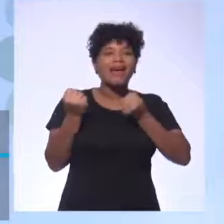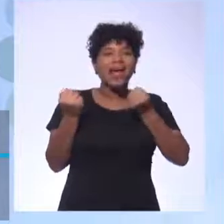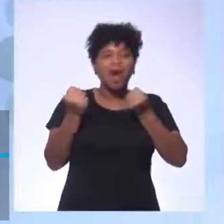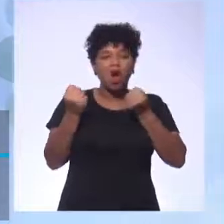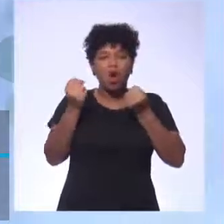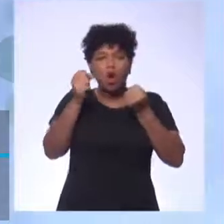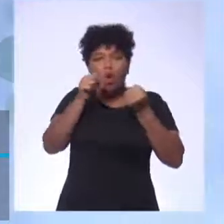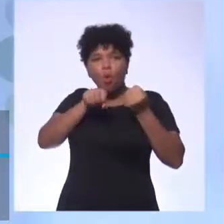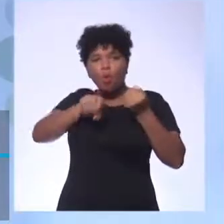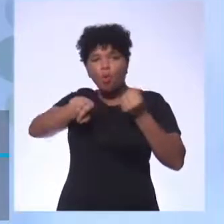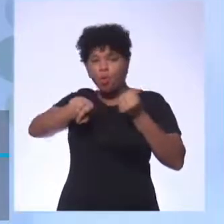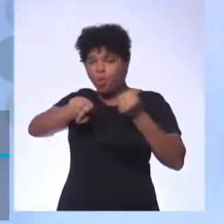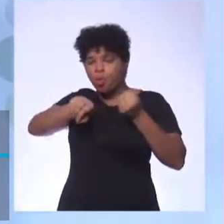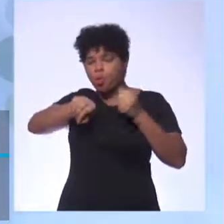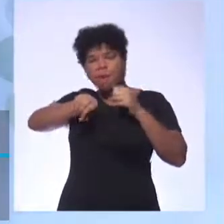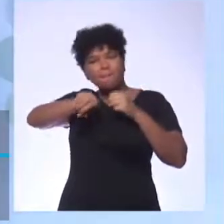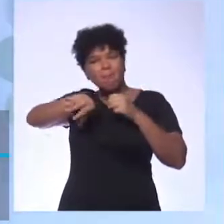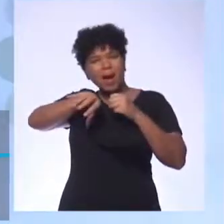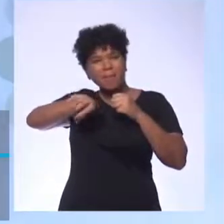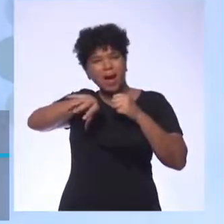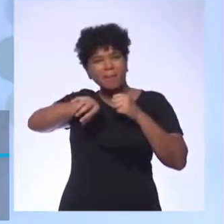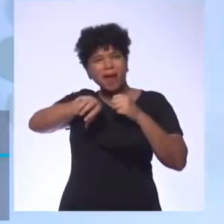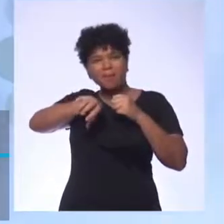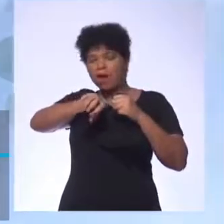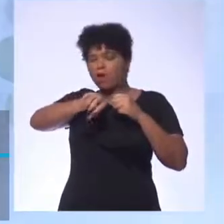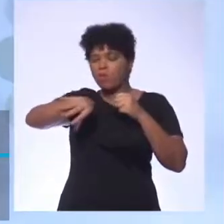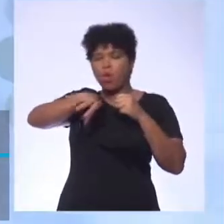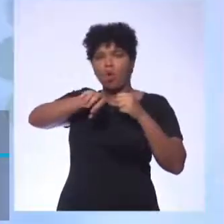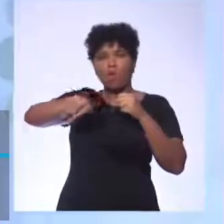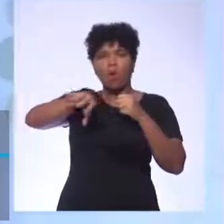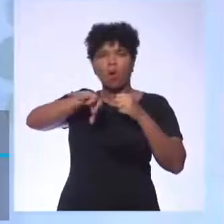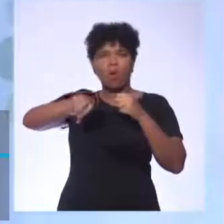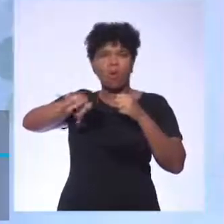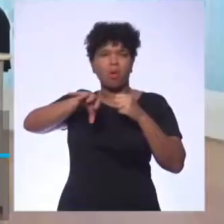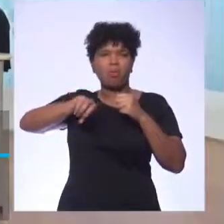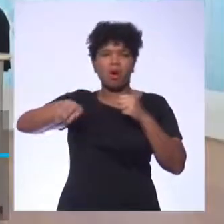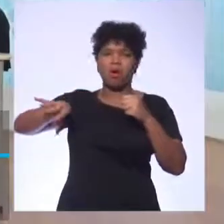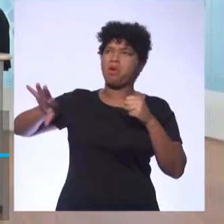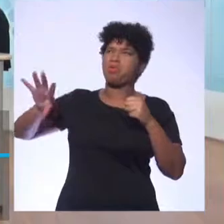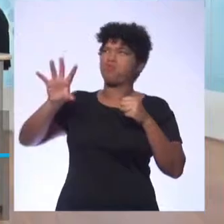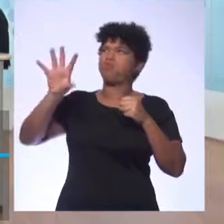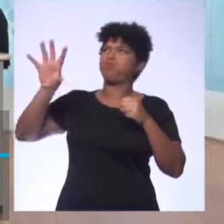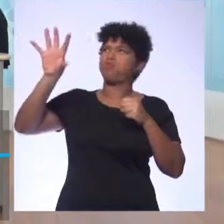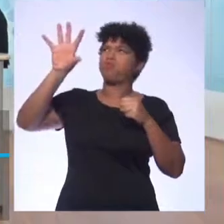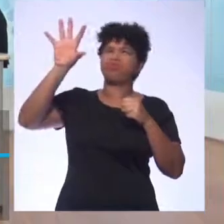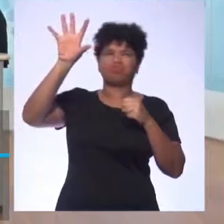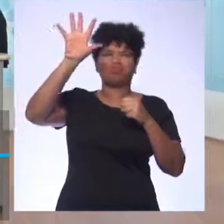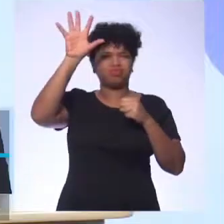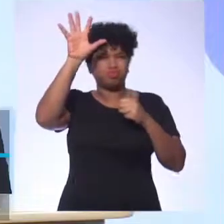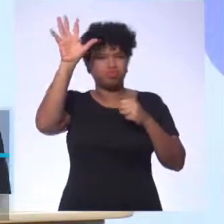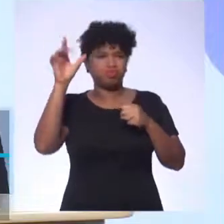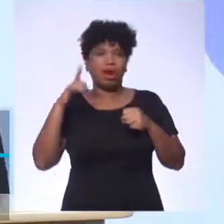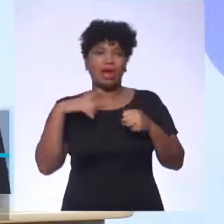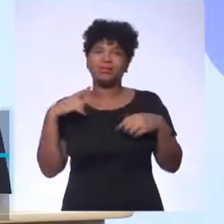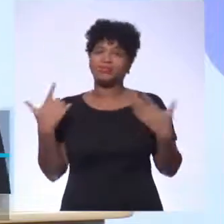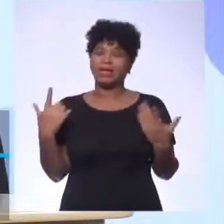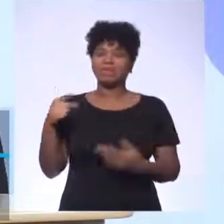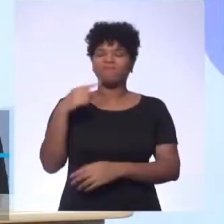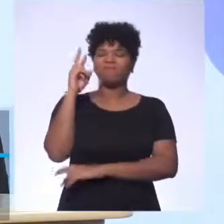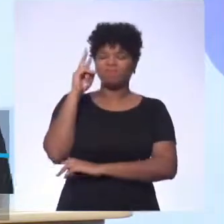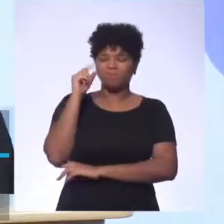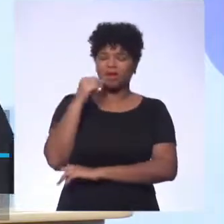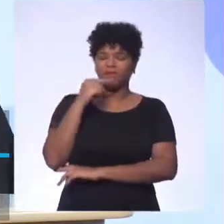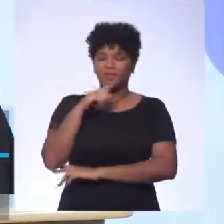lembra dessa questão, né, da poluição atmosférica. E, Né? Ed, essa relação, né, com a